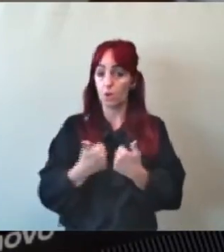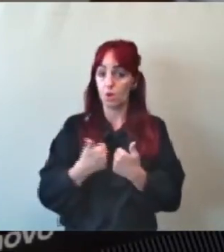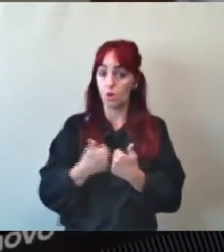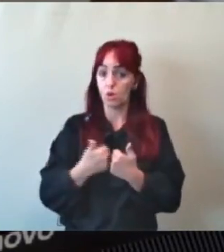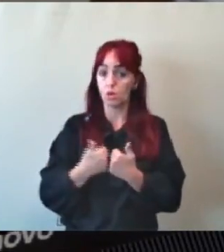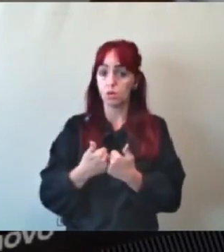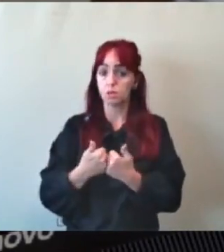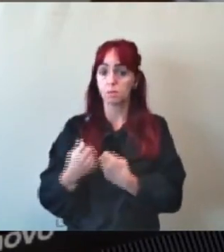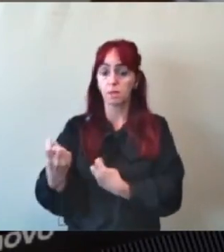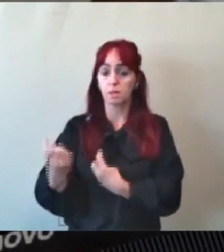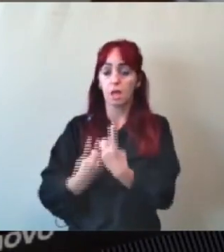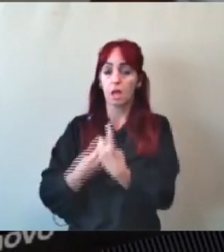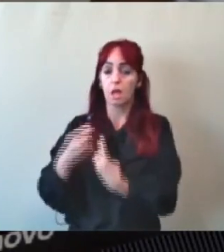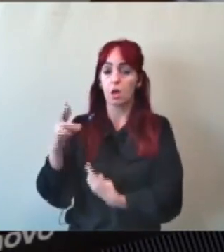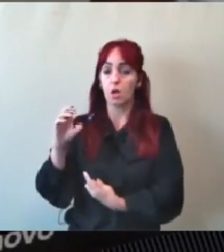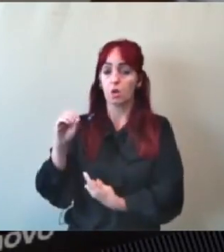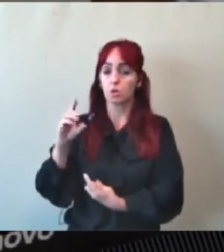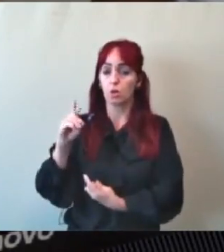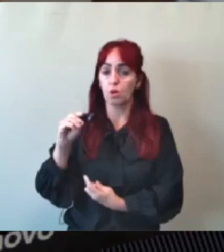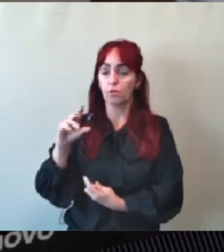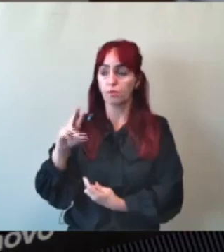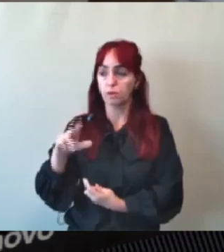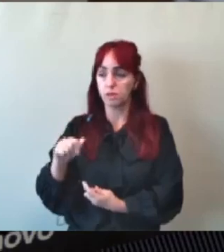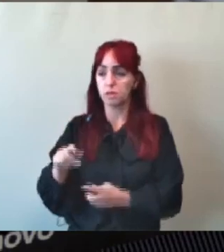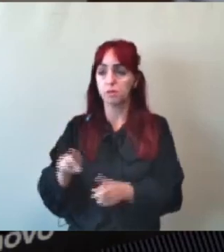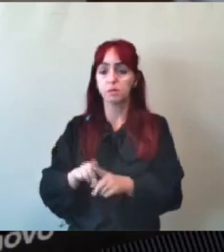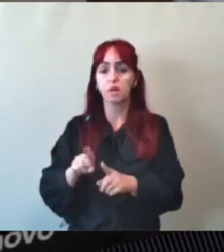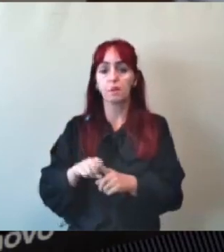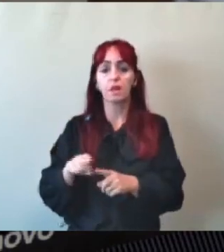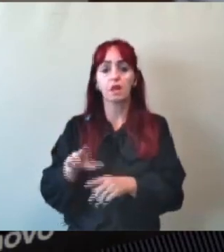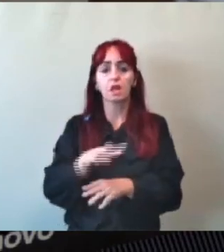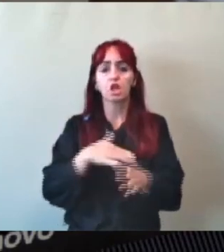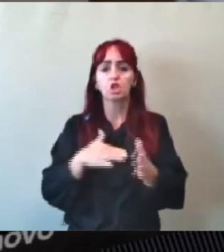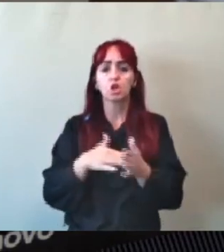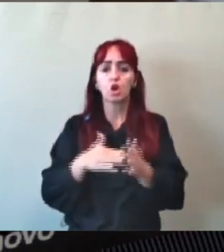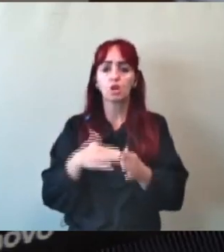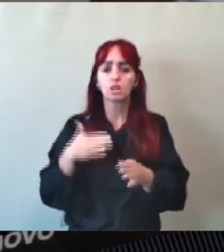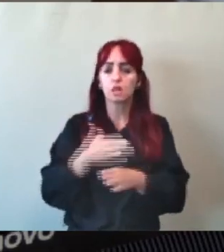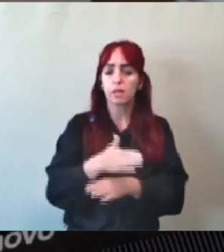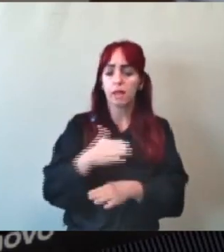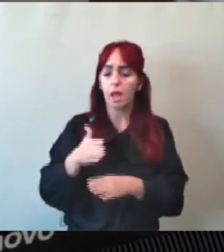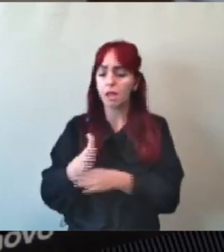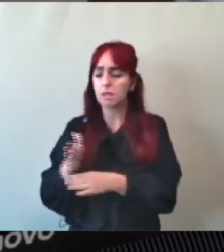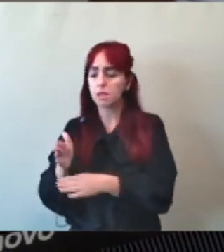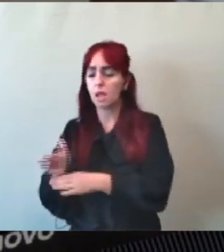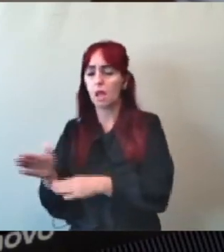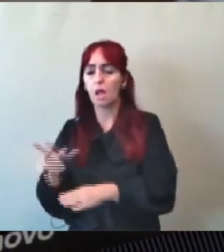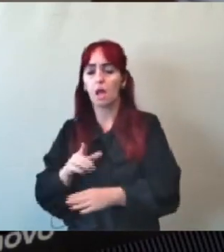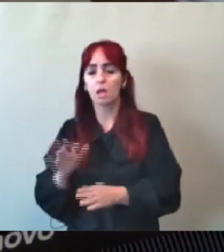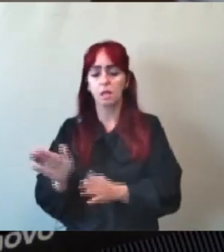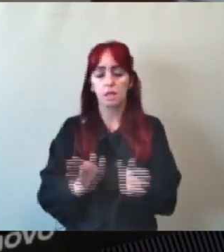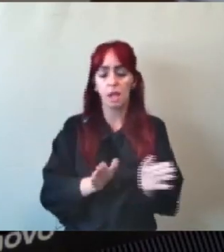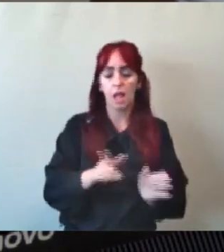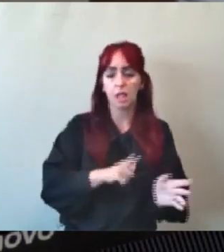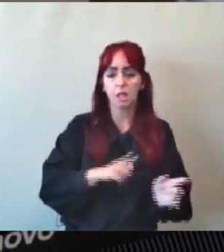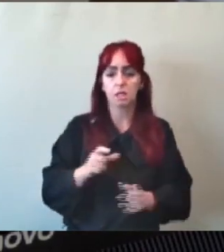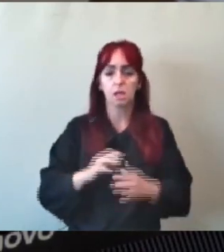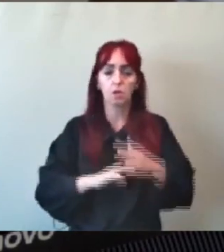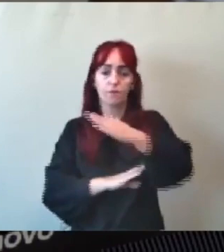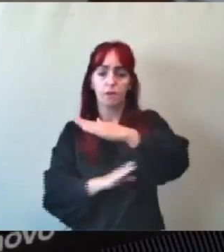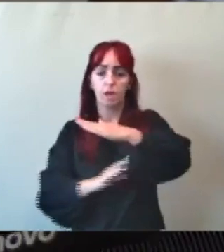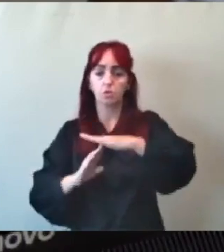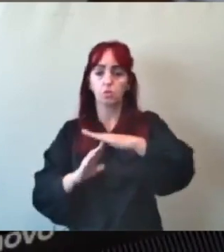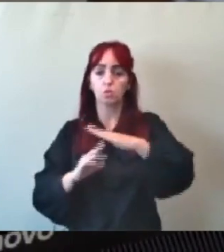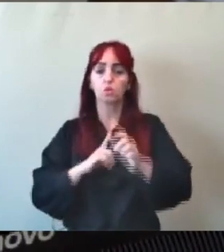E, assim, todas essas entradas, todos esses gargalos que nós temos com esses viadutos, eles acabam reprimindo